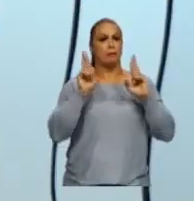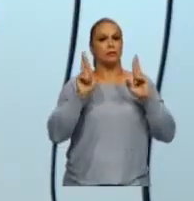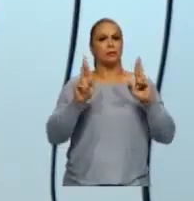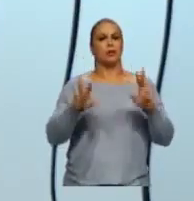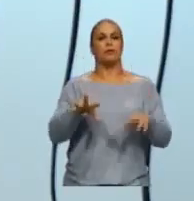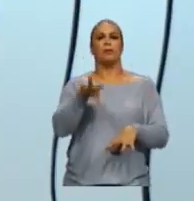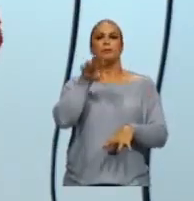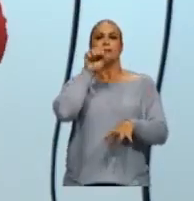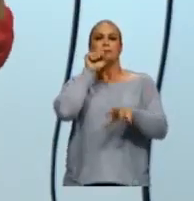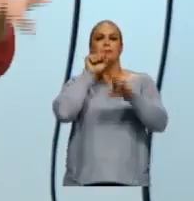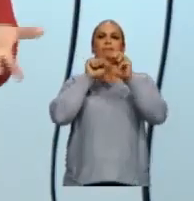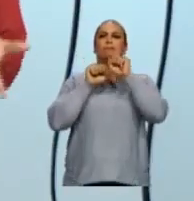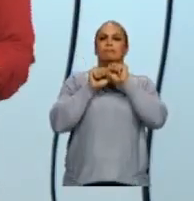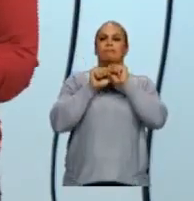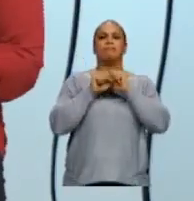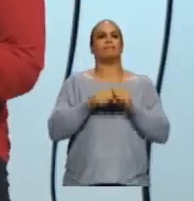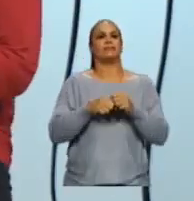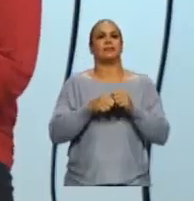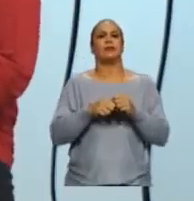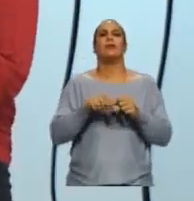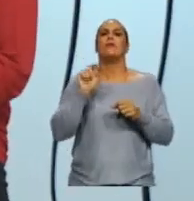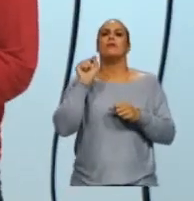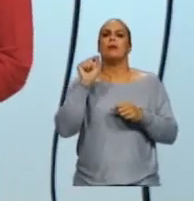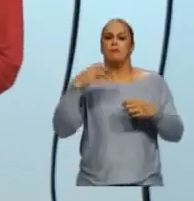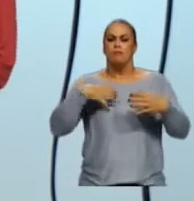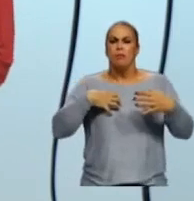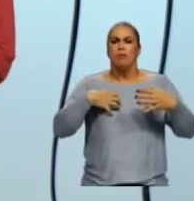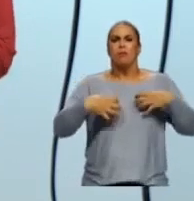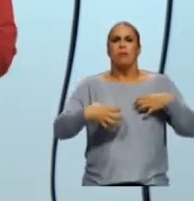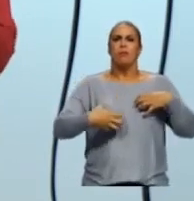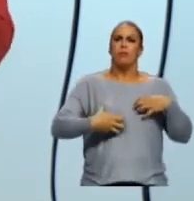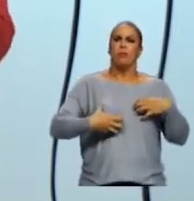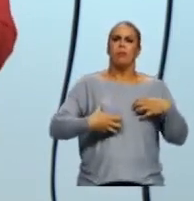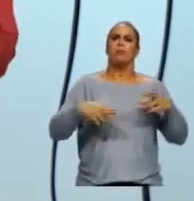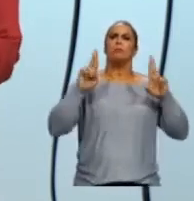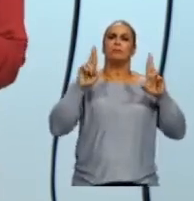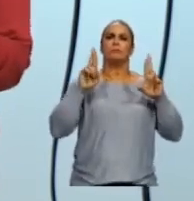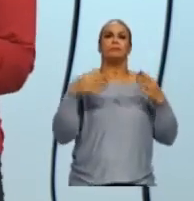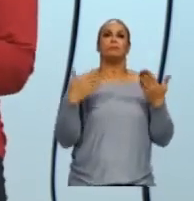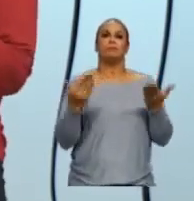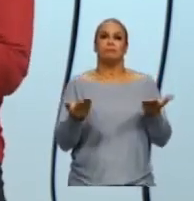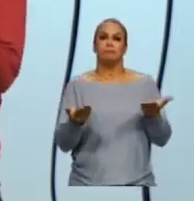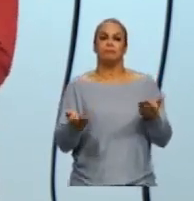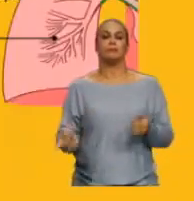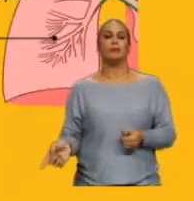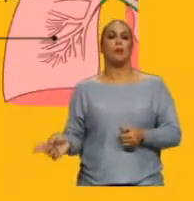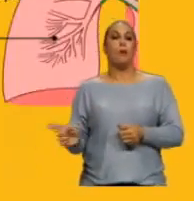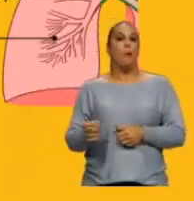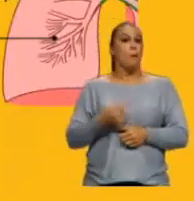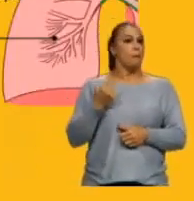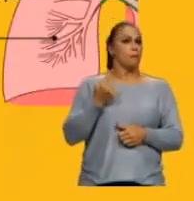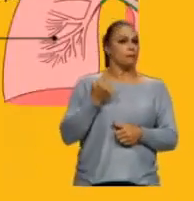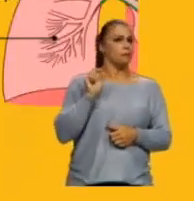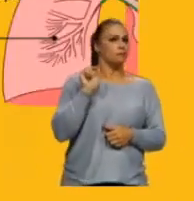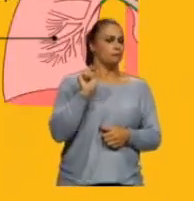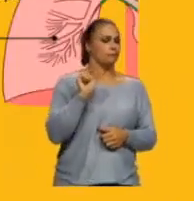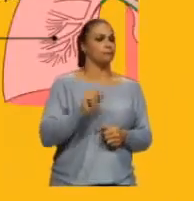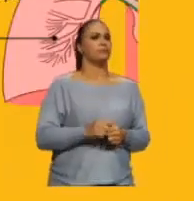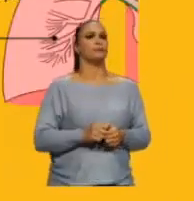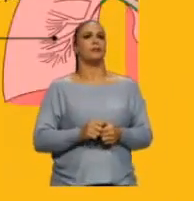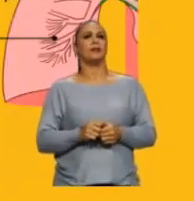serve cada um, a função de cada um no sistema respiratório. O primeiro órgão que a gente vai falar, nós vamos